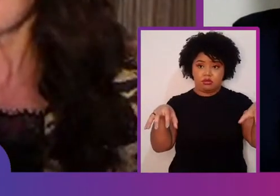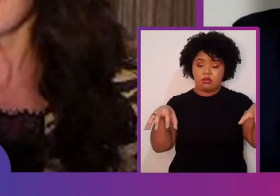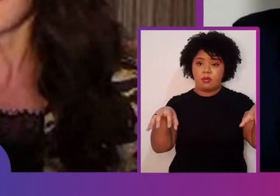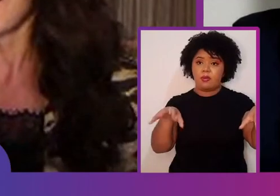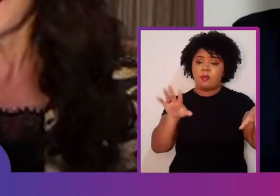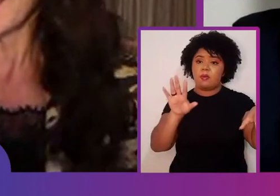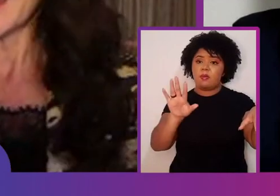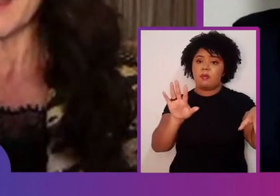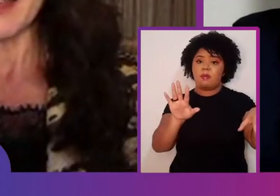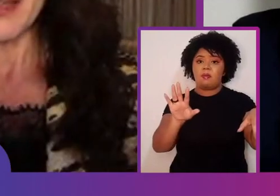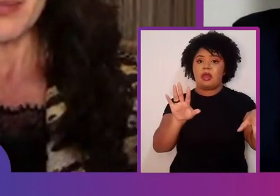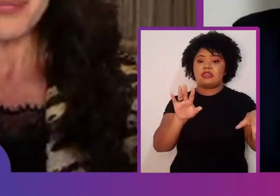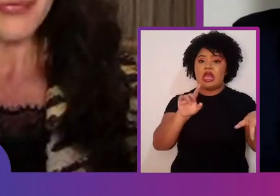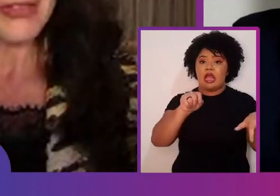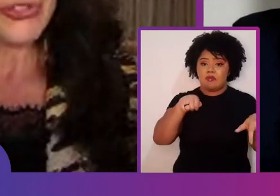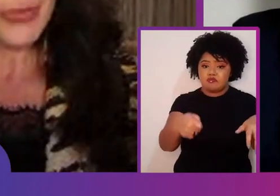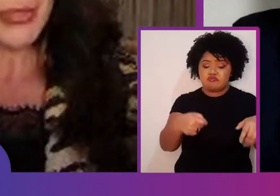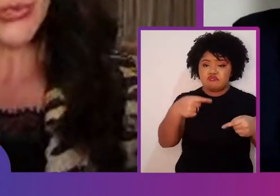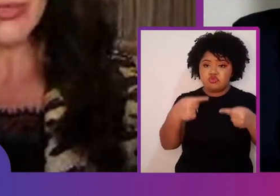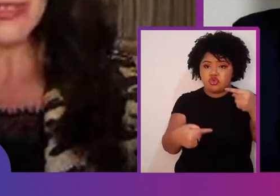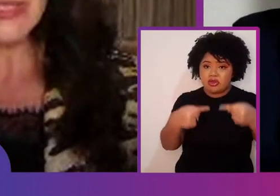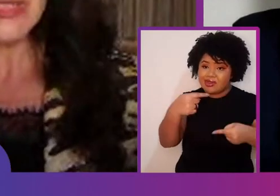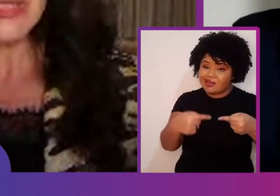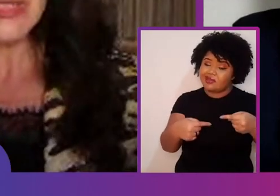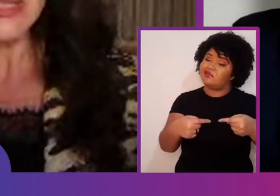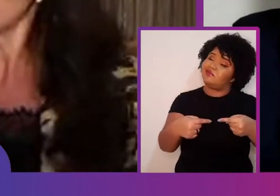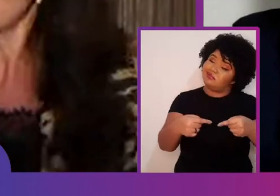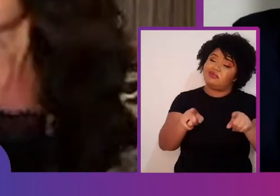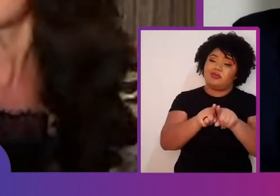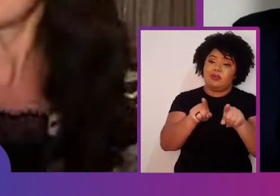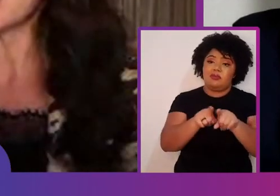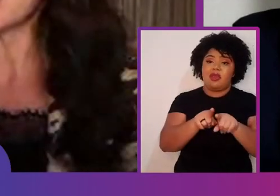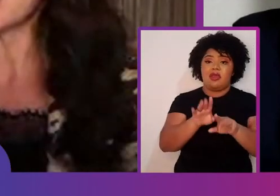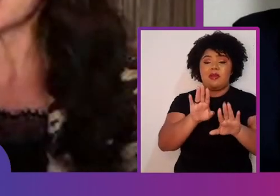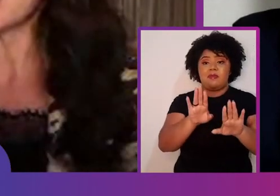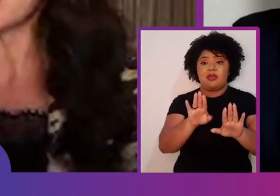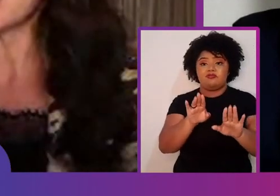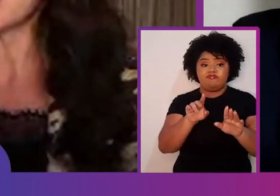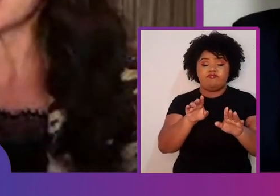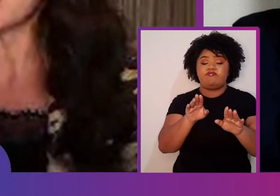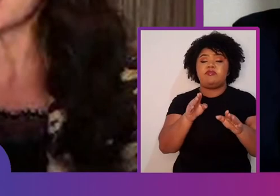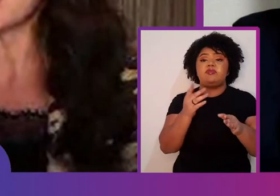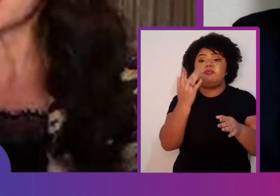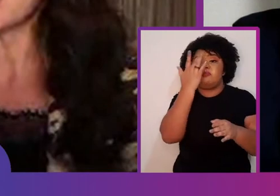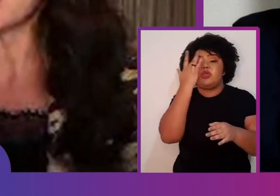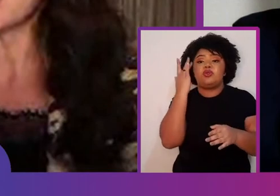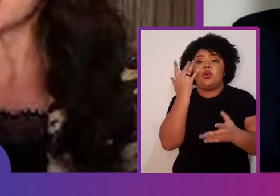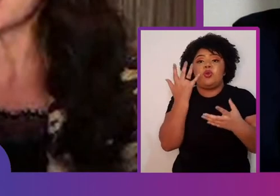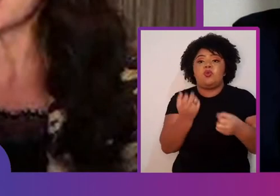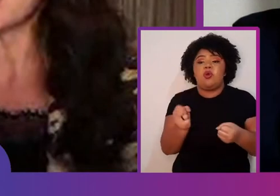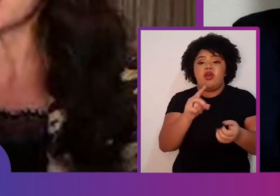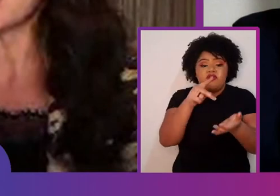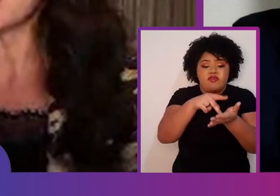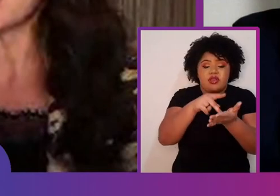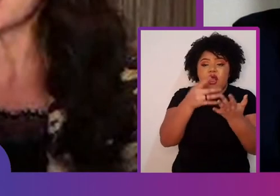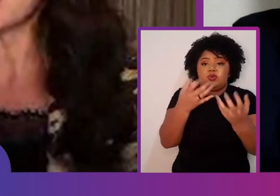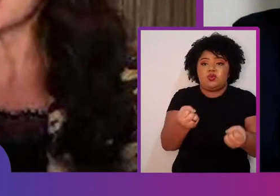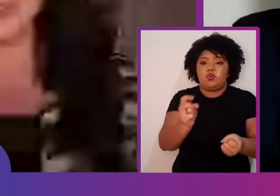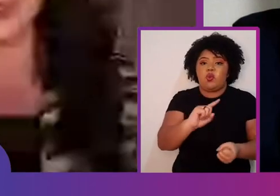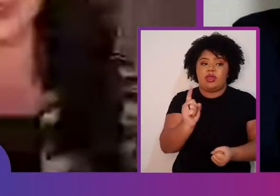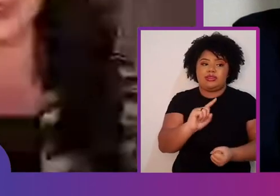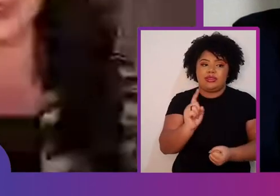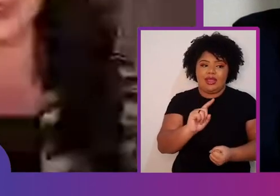é política, de pessoas que não querem a verdade, quanto mais pessoas